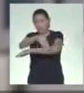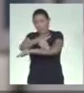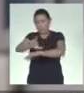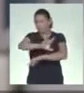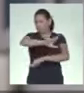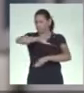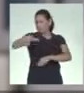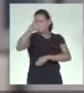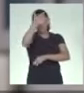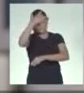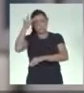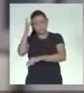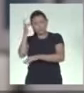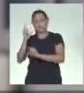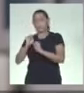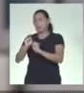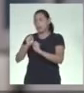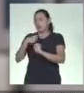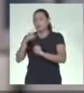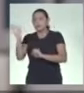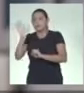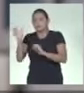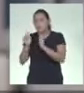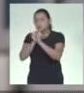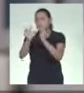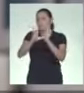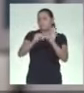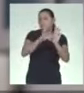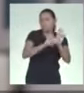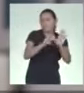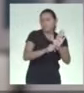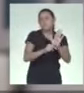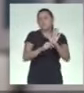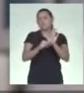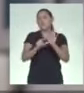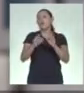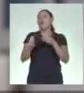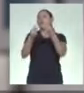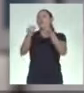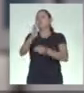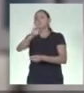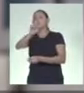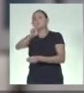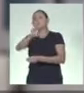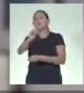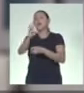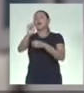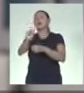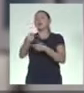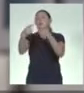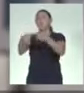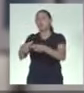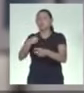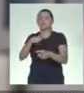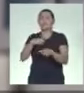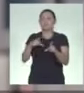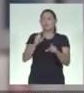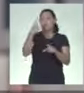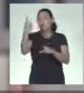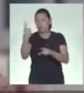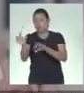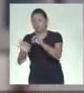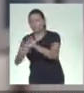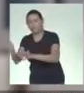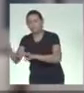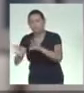às ruas com milhares de maringaenses para protestar contra a corrupção. E onde estavam os Barros naquele momento?